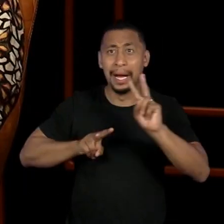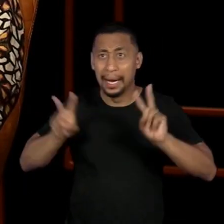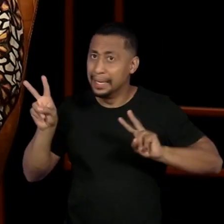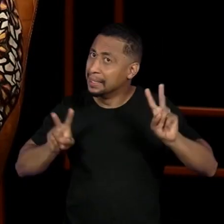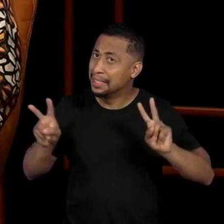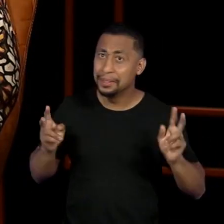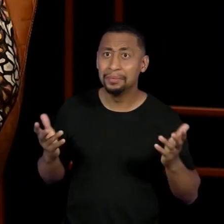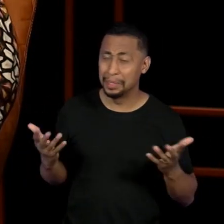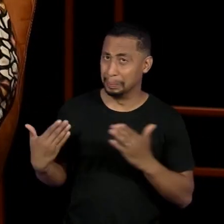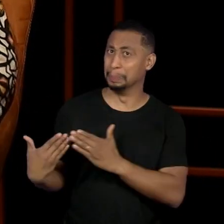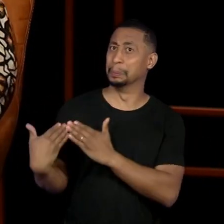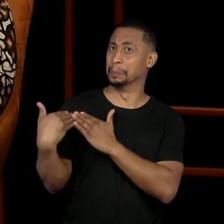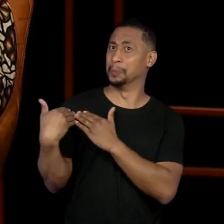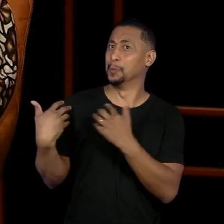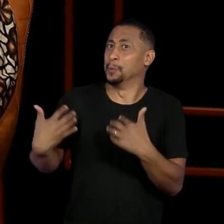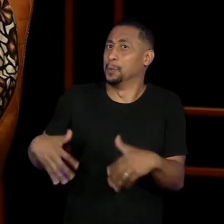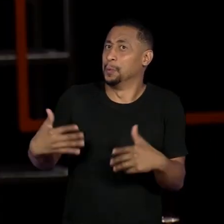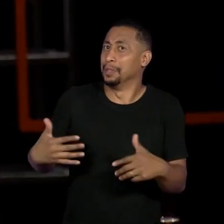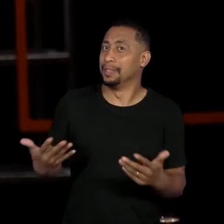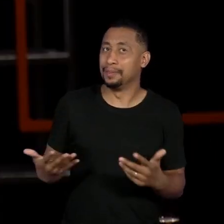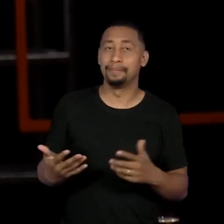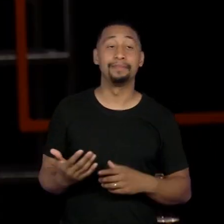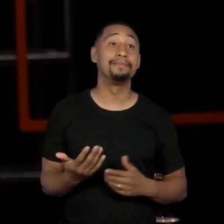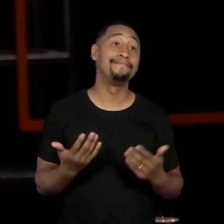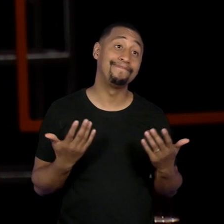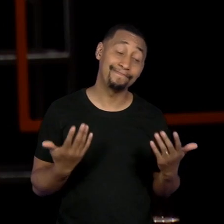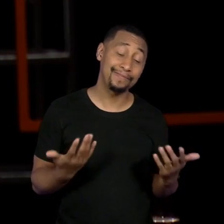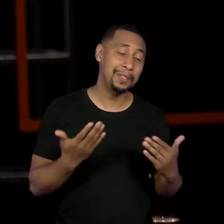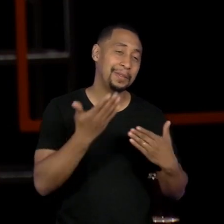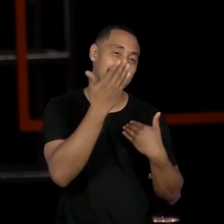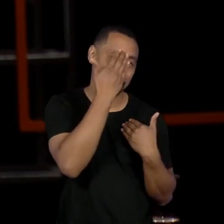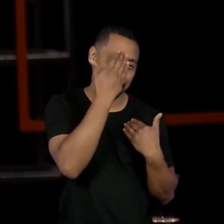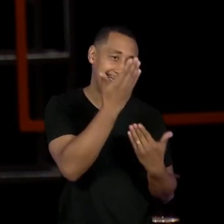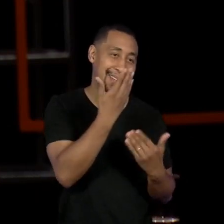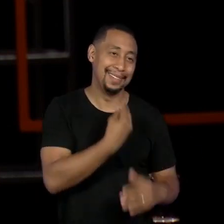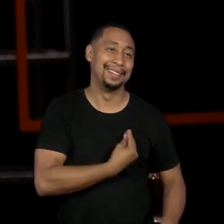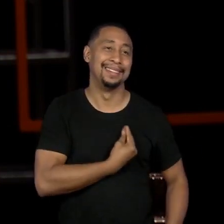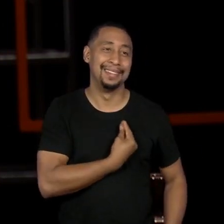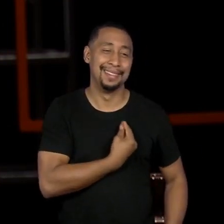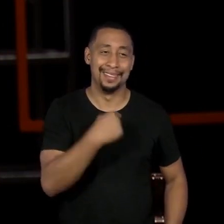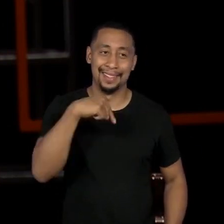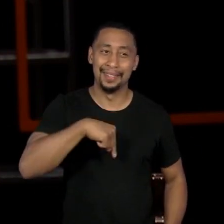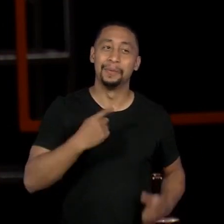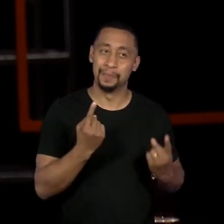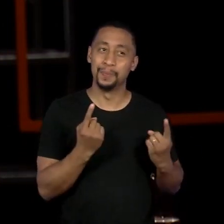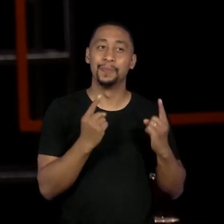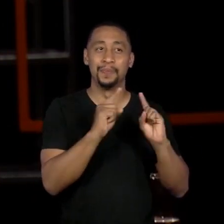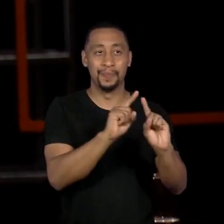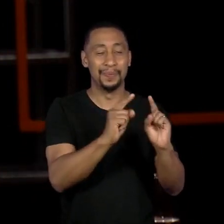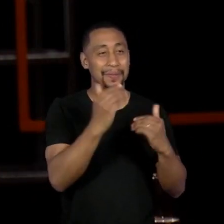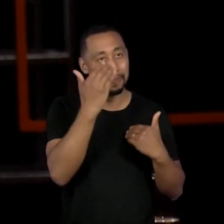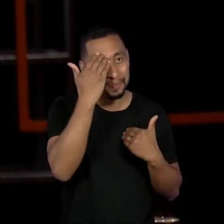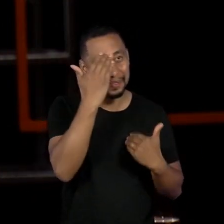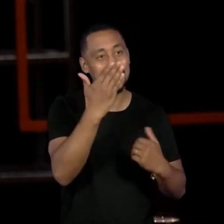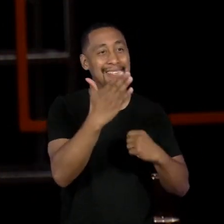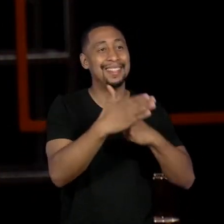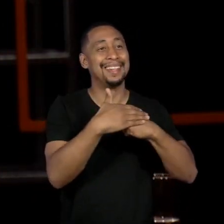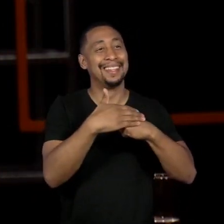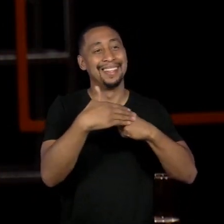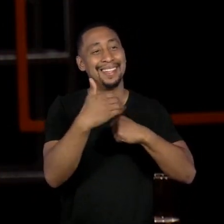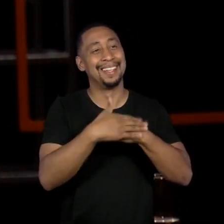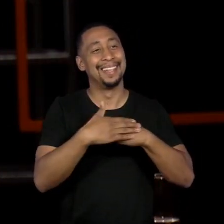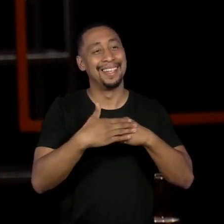pretensão. Olha a pretensão. Bom, Eugênia, muito obrigado pela sua presença aqui no Persona. Eu que agradeço. Muito obrigado pelo carinho que você tem